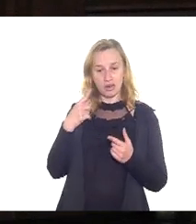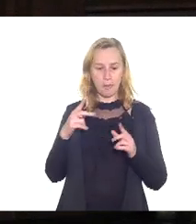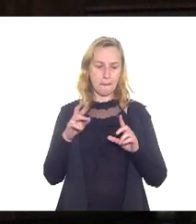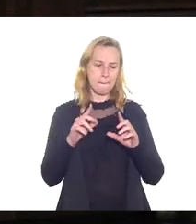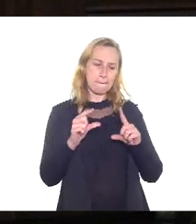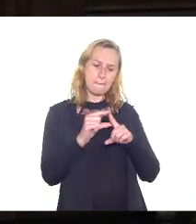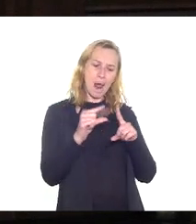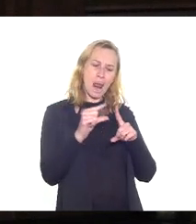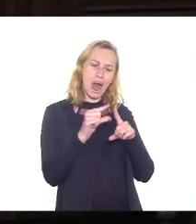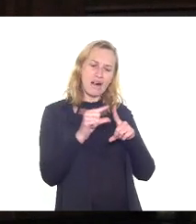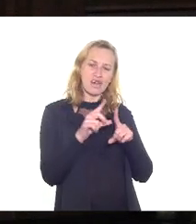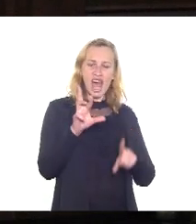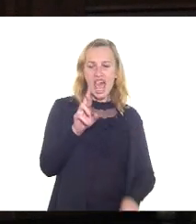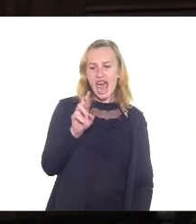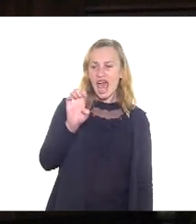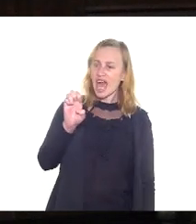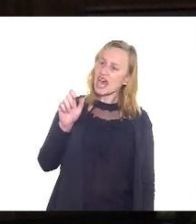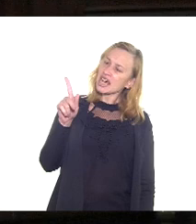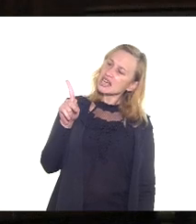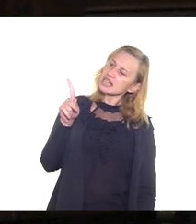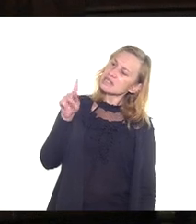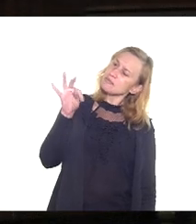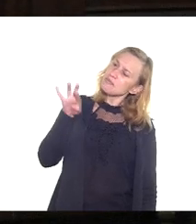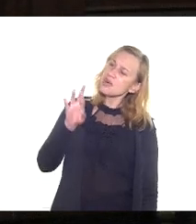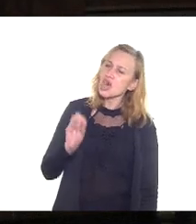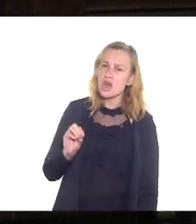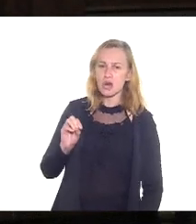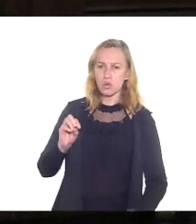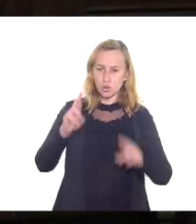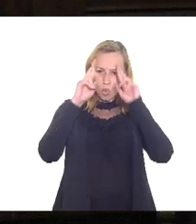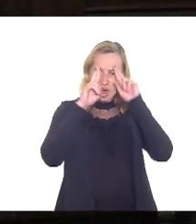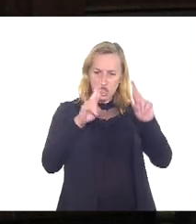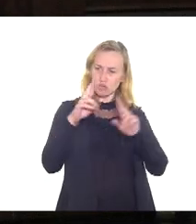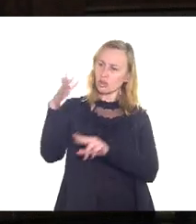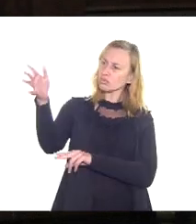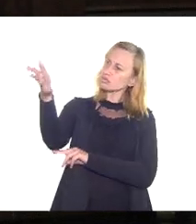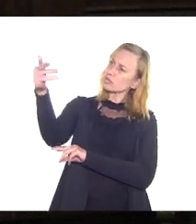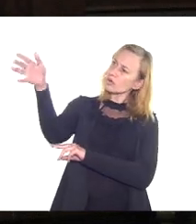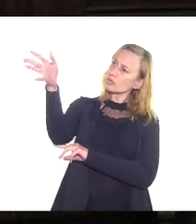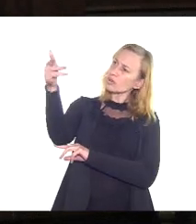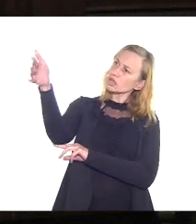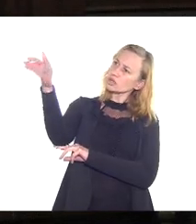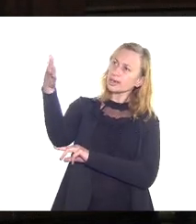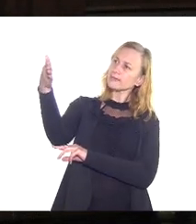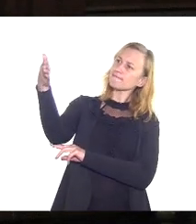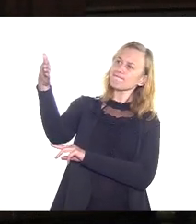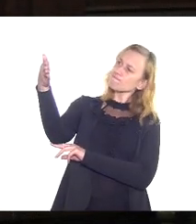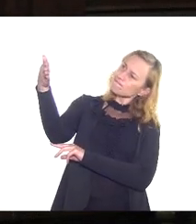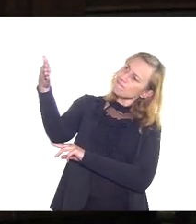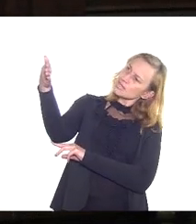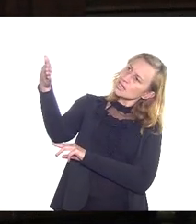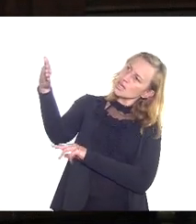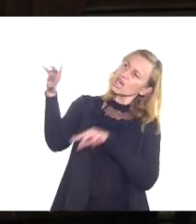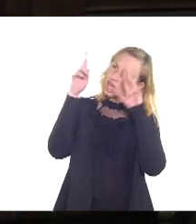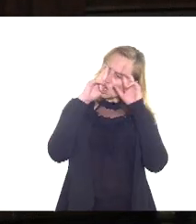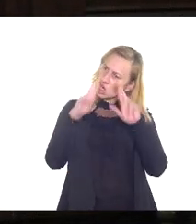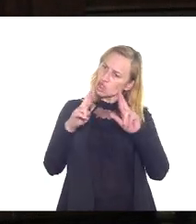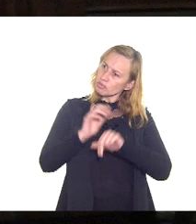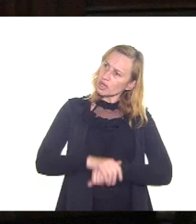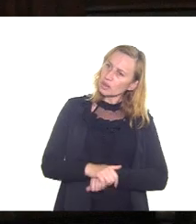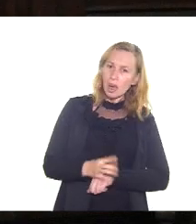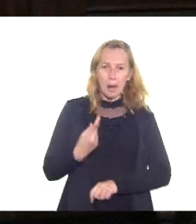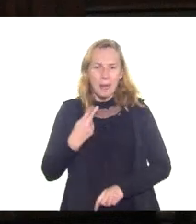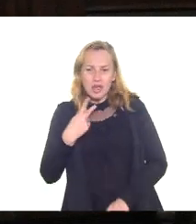respeito. Essa palavra, ela é levantada como uma bandeira. Respeito. Mas o